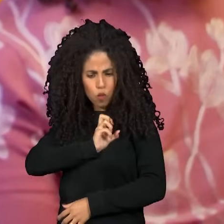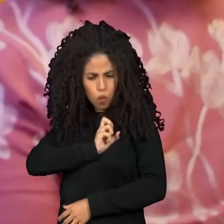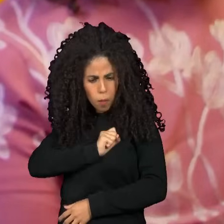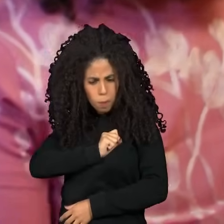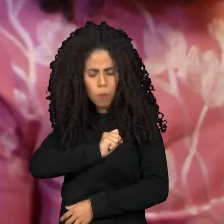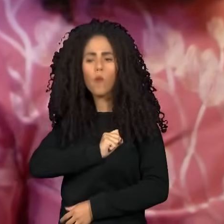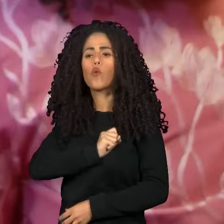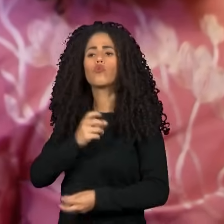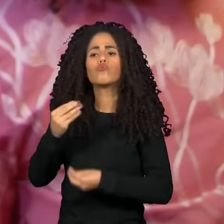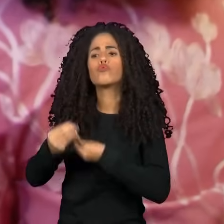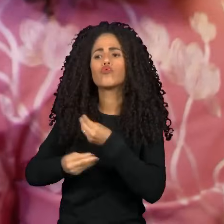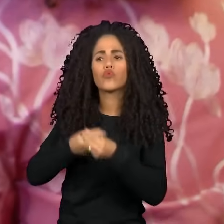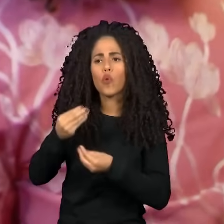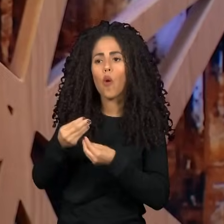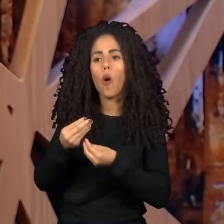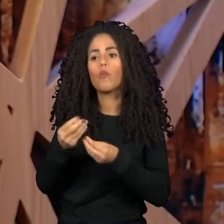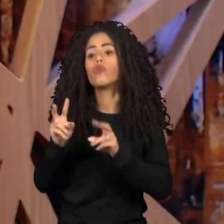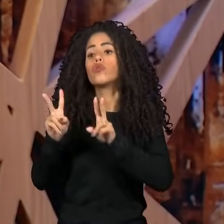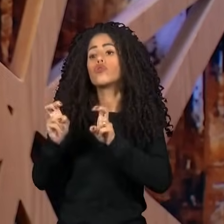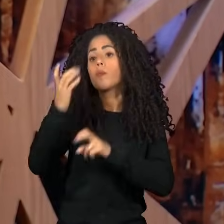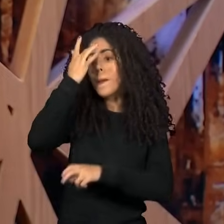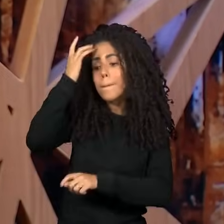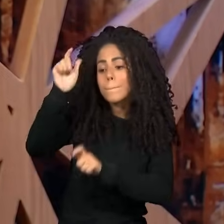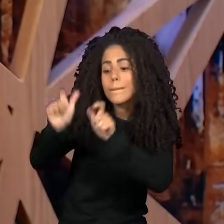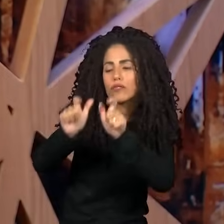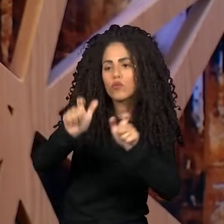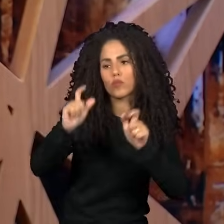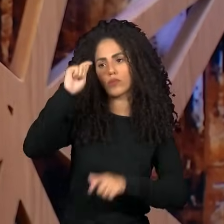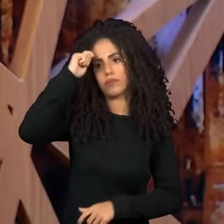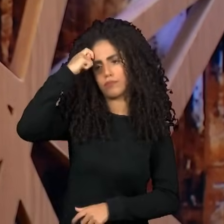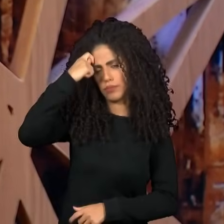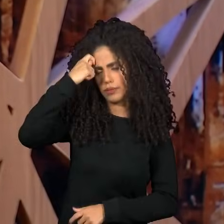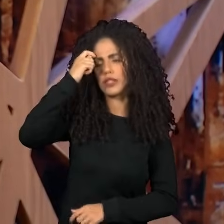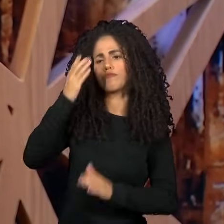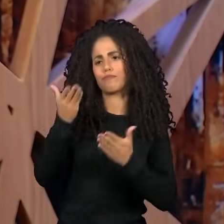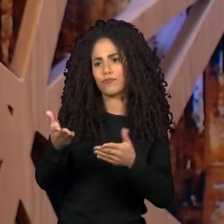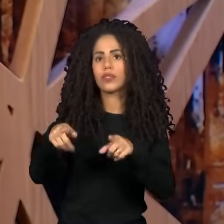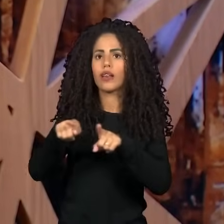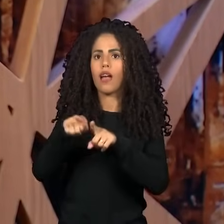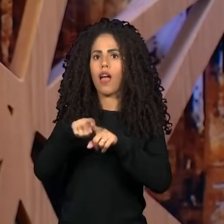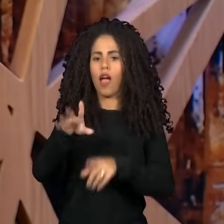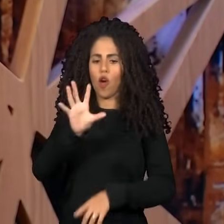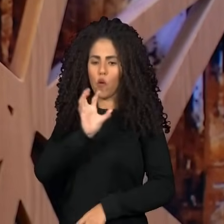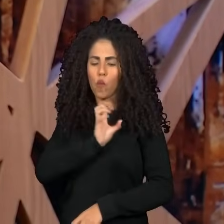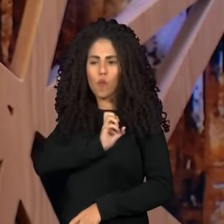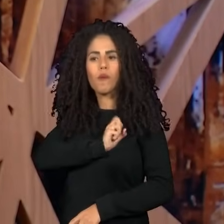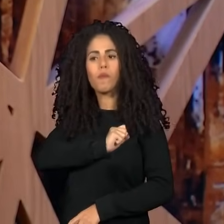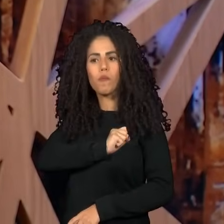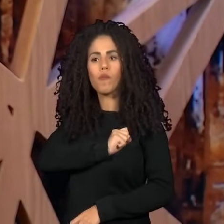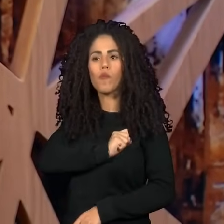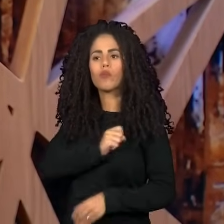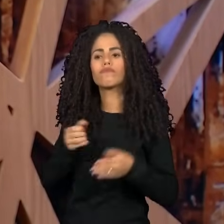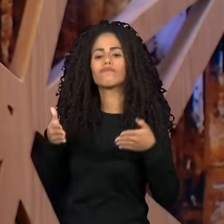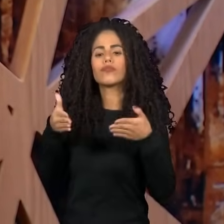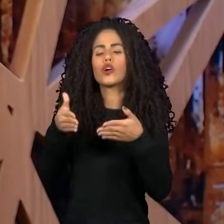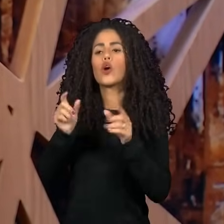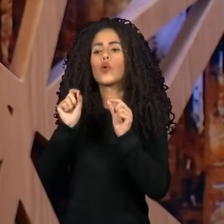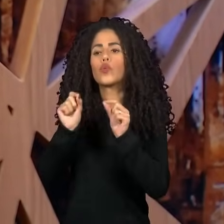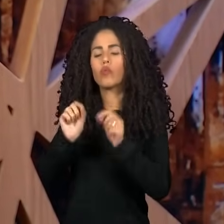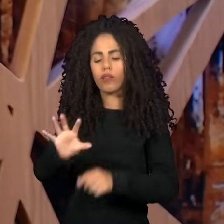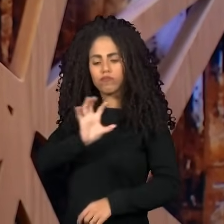lógica ocidental, falando de pessoas pretas. Por exemplo, muito se fala sobre amor afrocentrado, e aí eu queria trazer uma coisa que eu sempre trago.